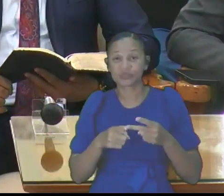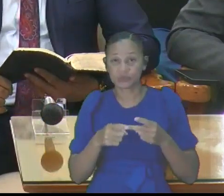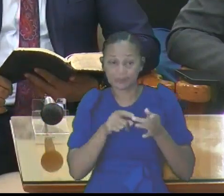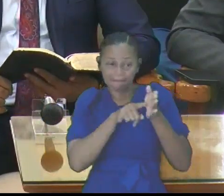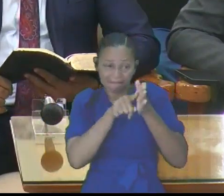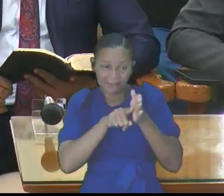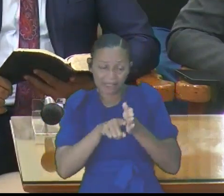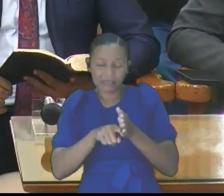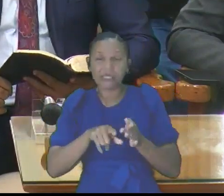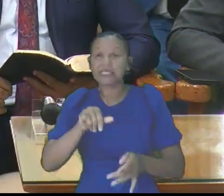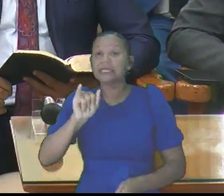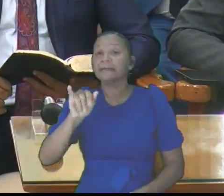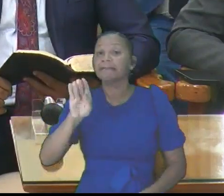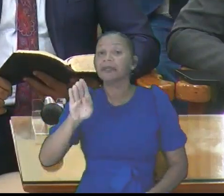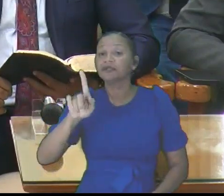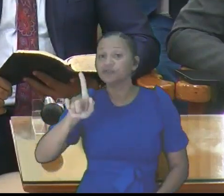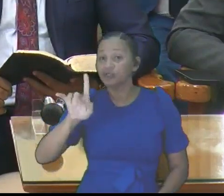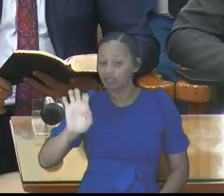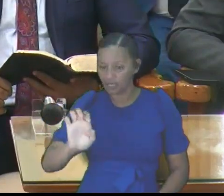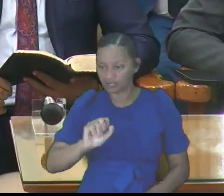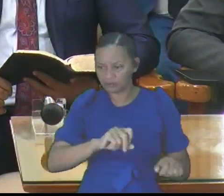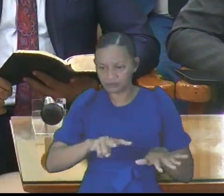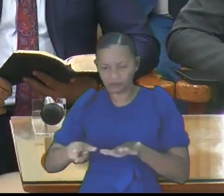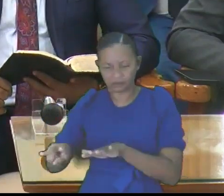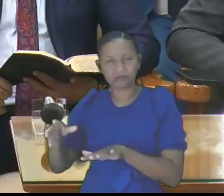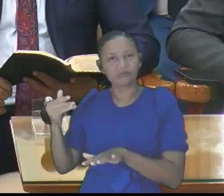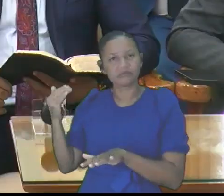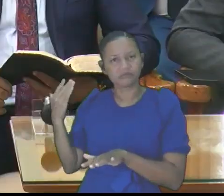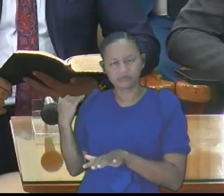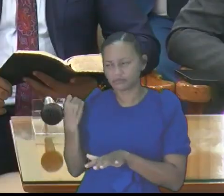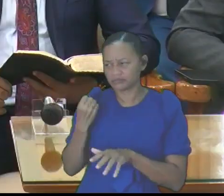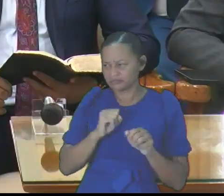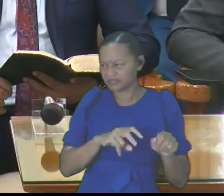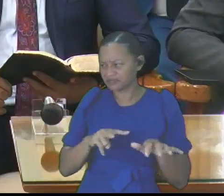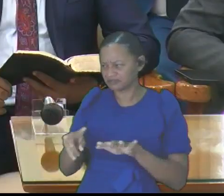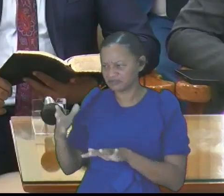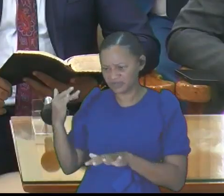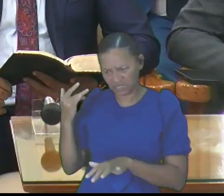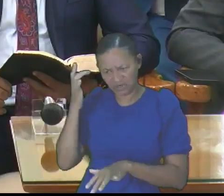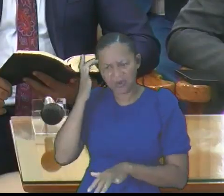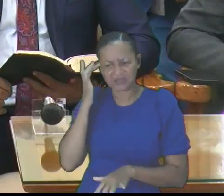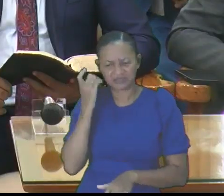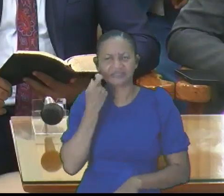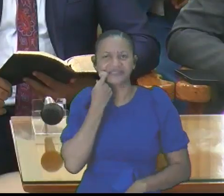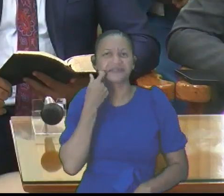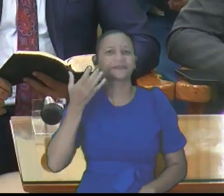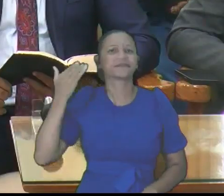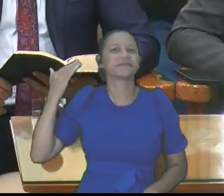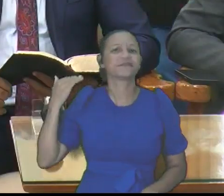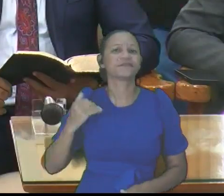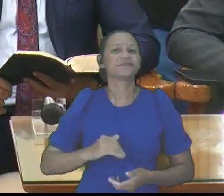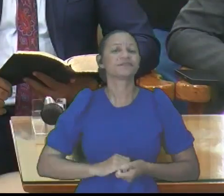IBGE, recente, que saiu essa semana, ou semana passada, acho que foi sexta-feira,